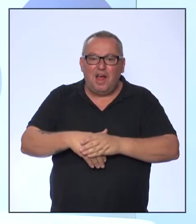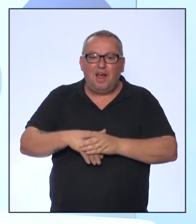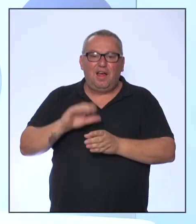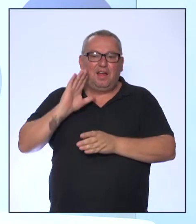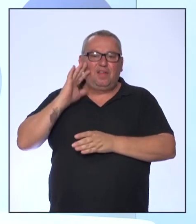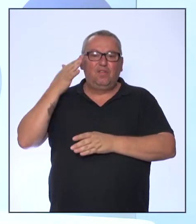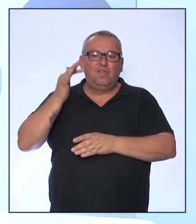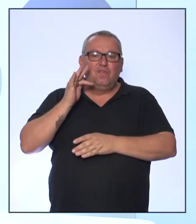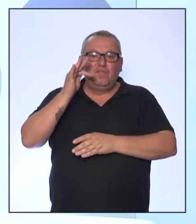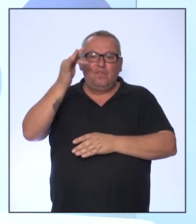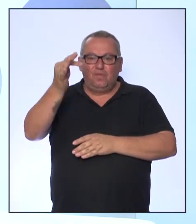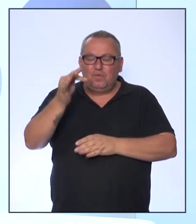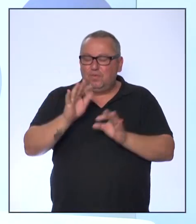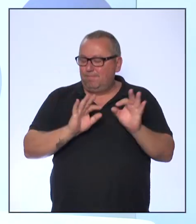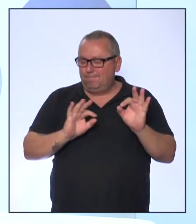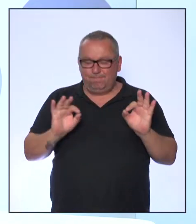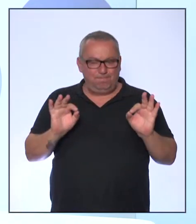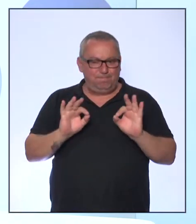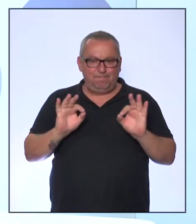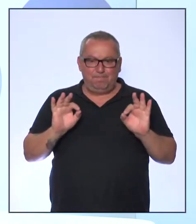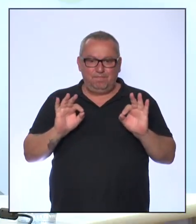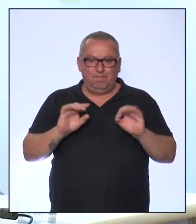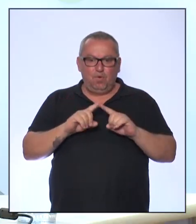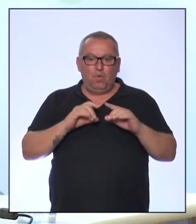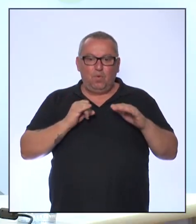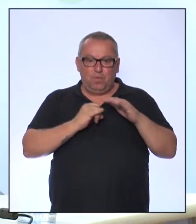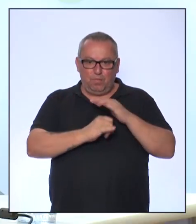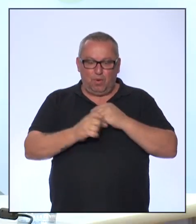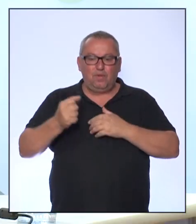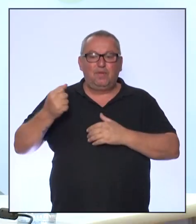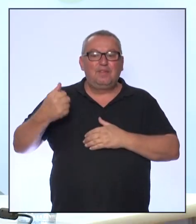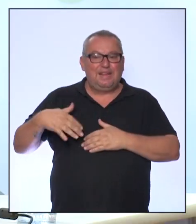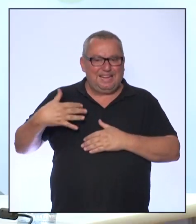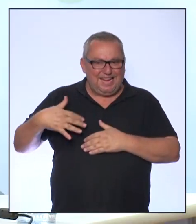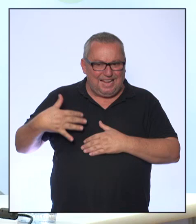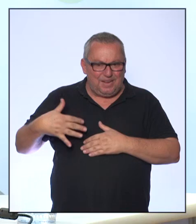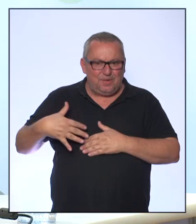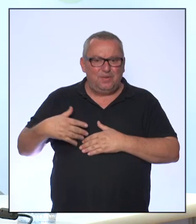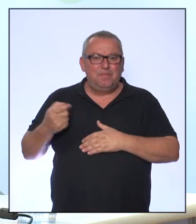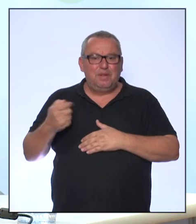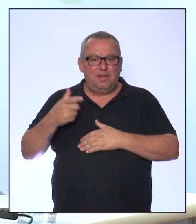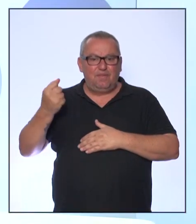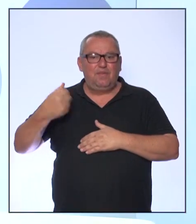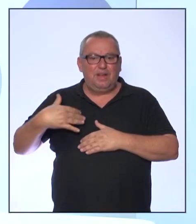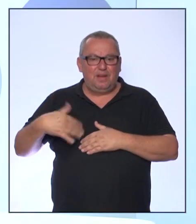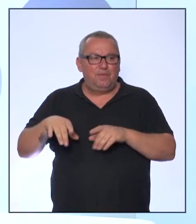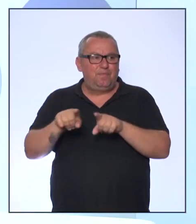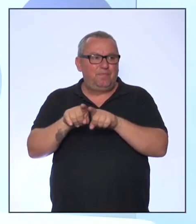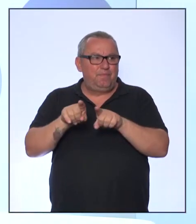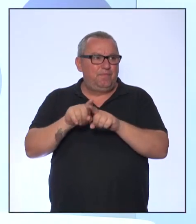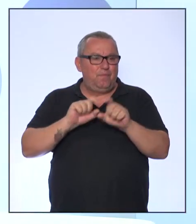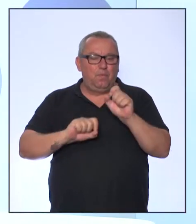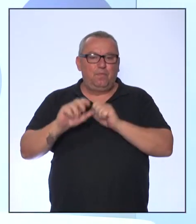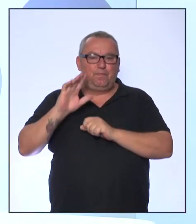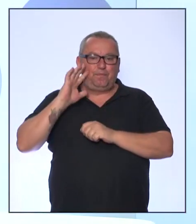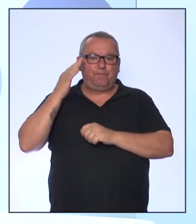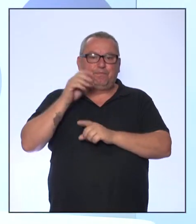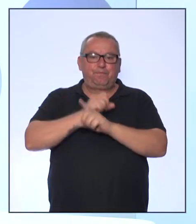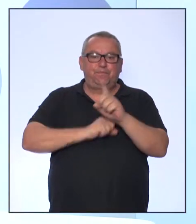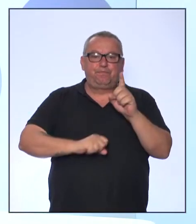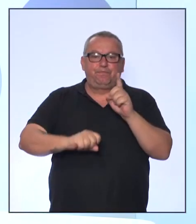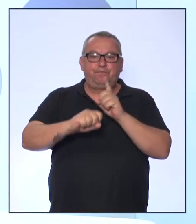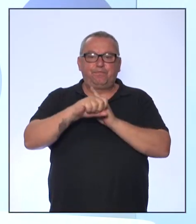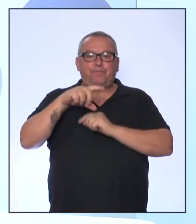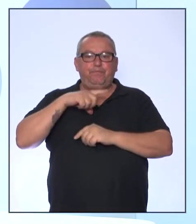os futuros, os rumos políticos da França. Os impostos deles também eram mais altos. Extremamente altos. Então, essa sociedade